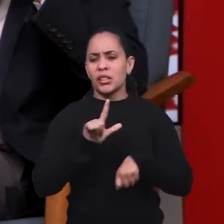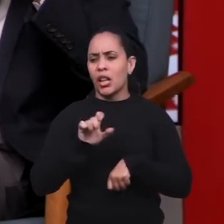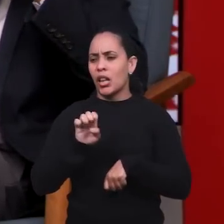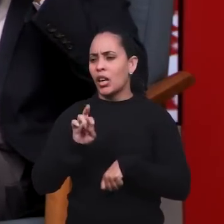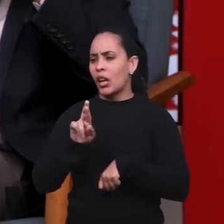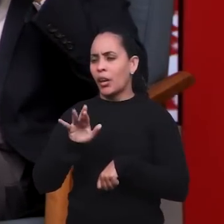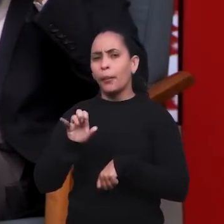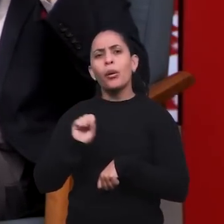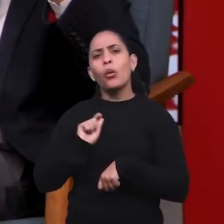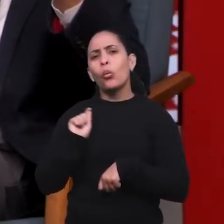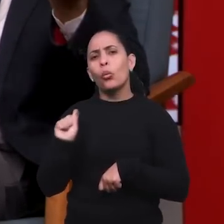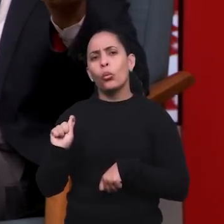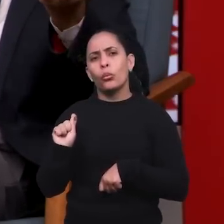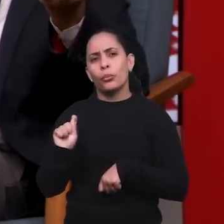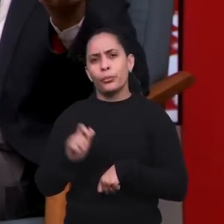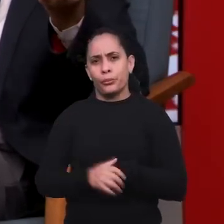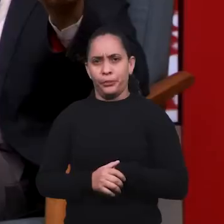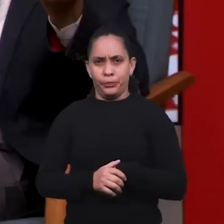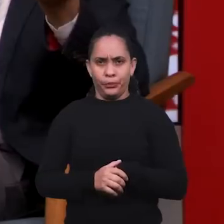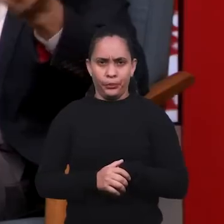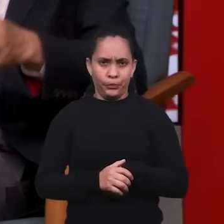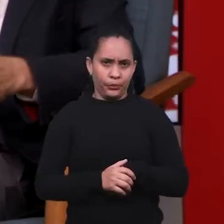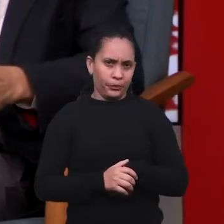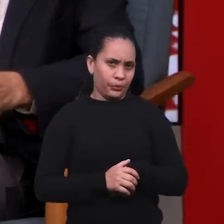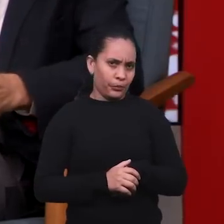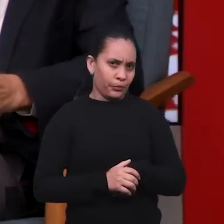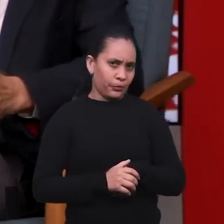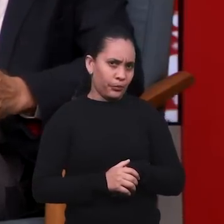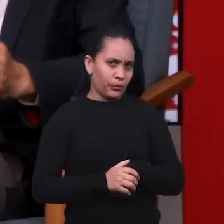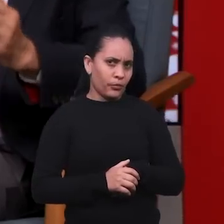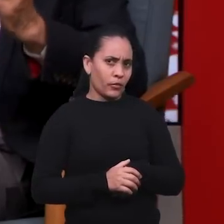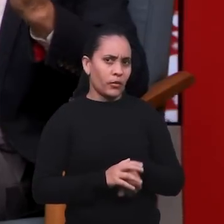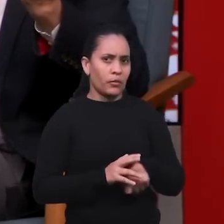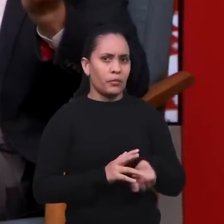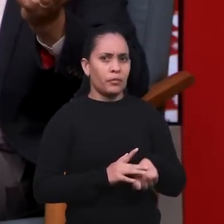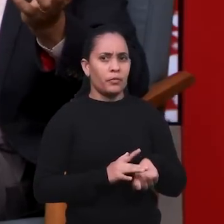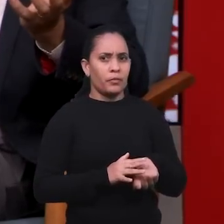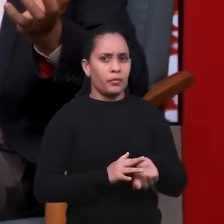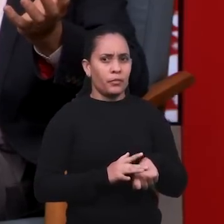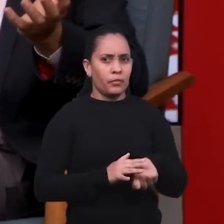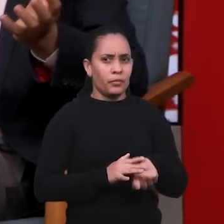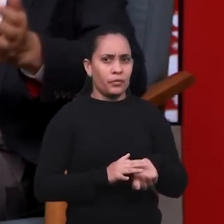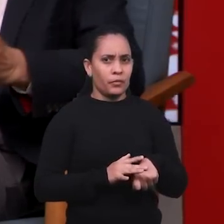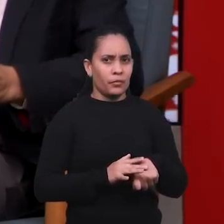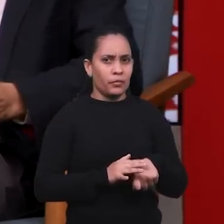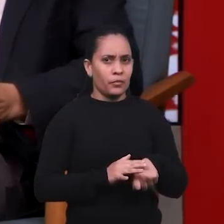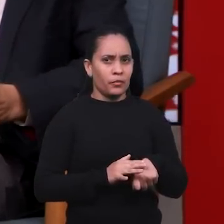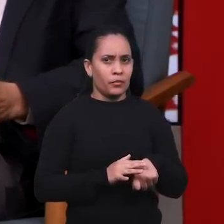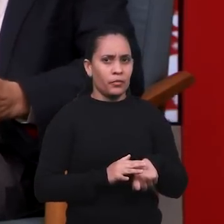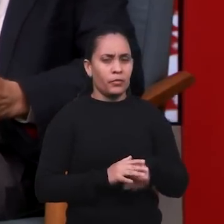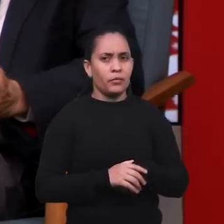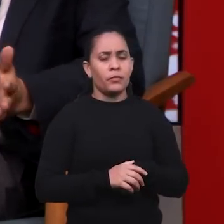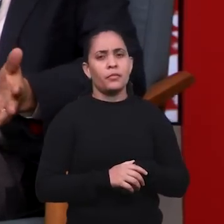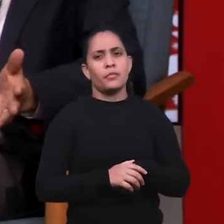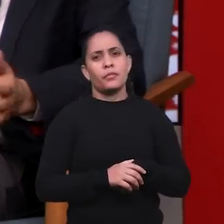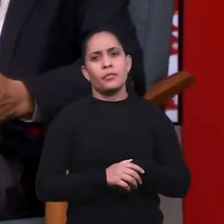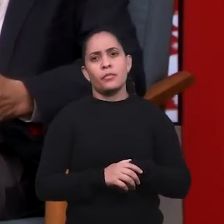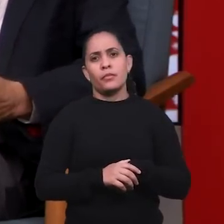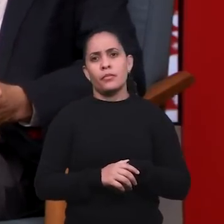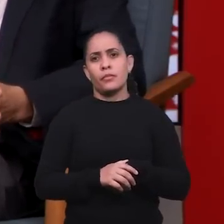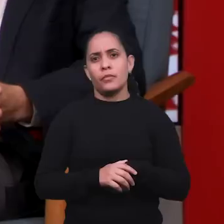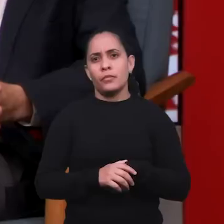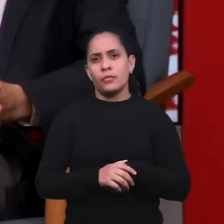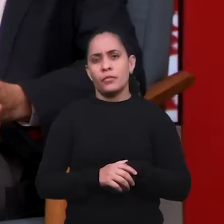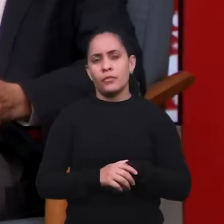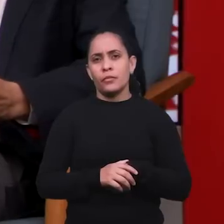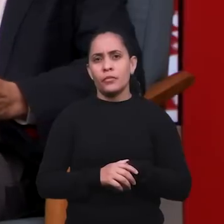lepra era uma doença contagiosa. A lepra é uma doença chamada, em medicina a gente chama